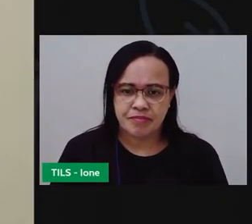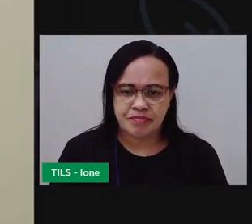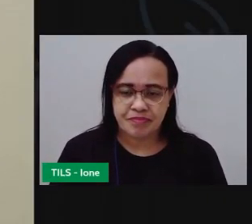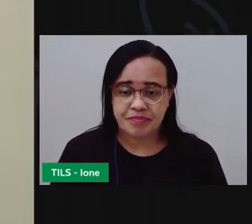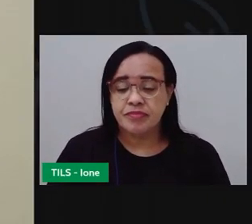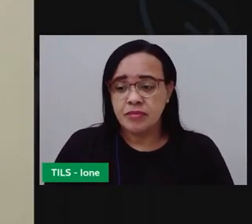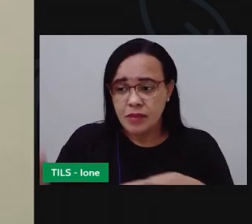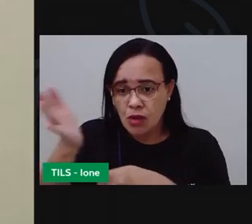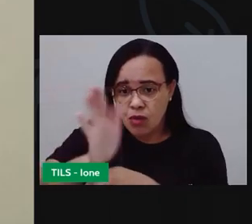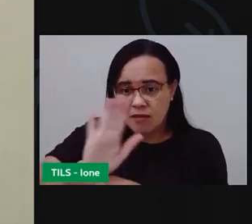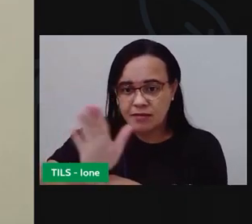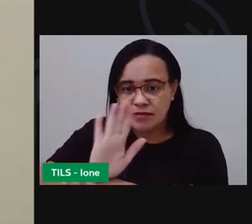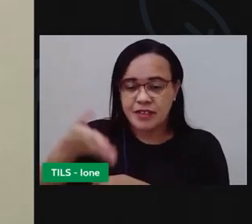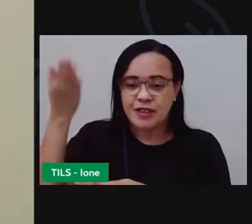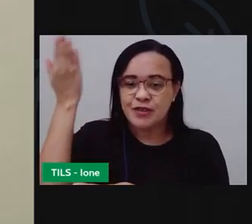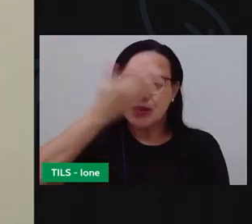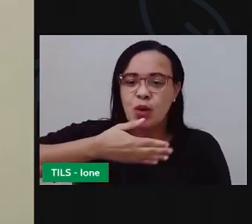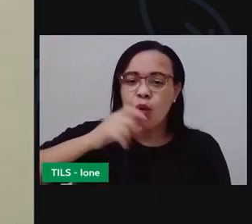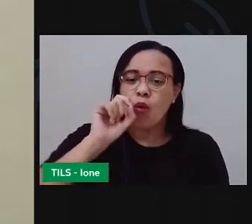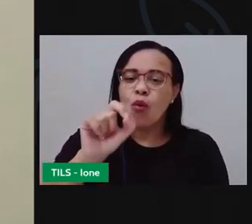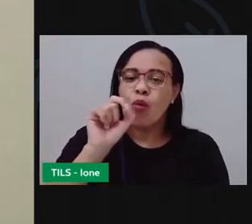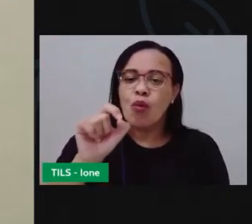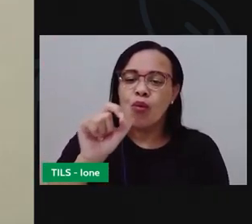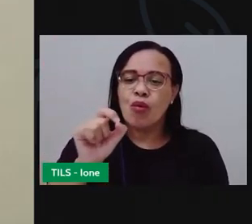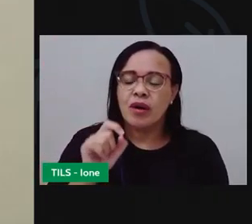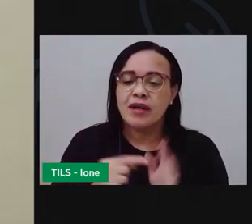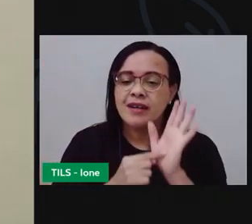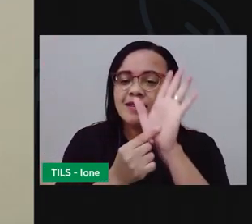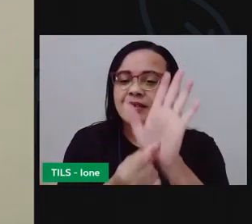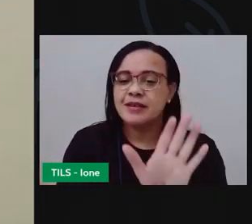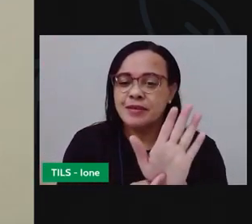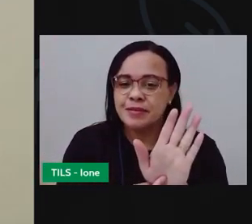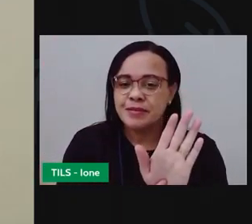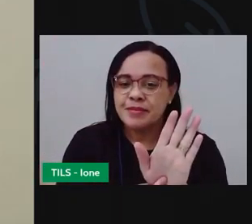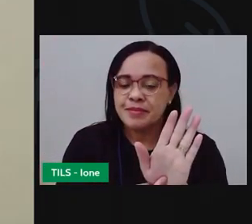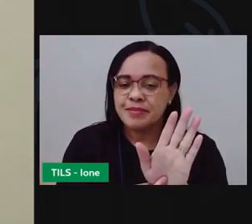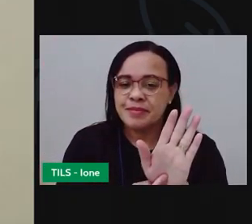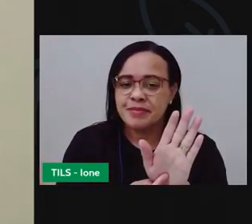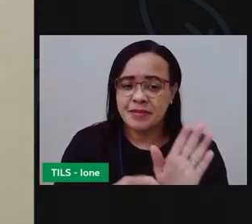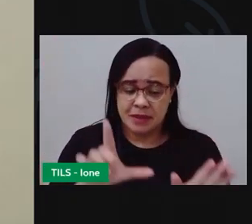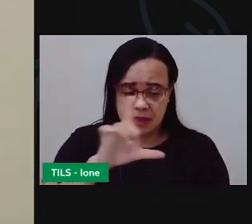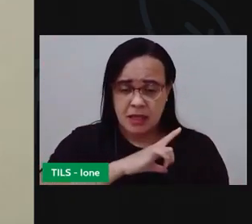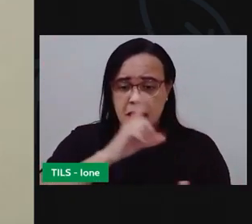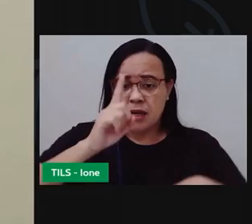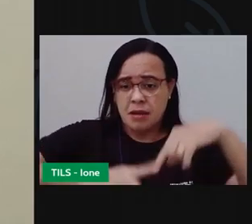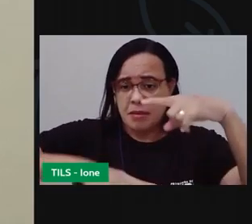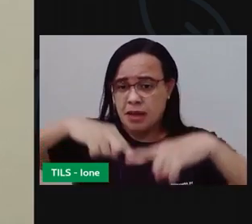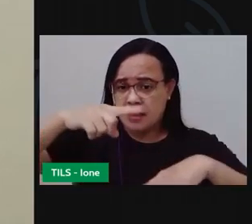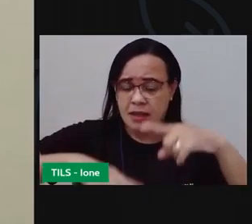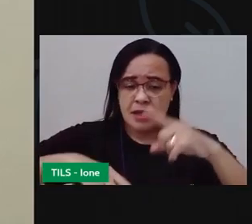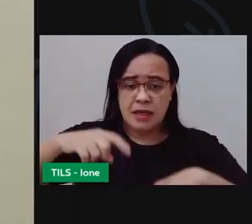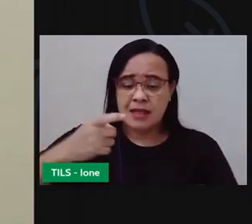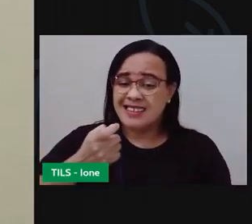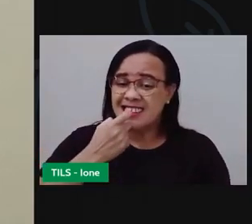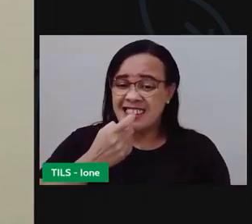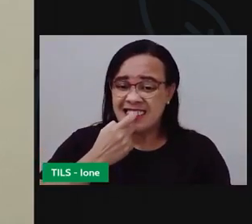nesse vídeo está mostrando aí que tem materiais, né, como o